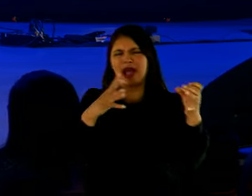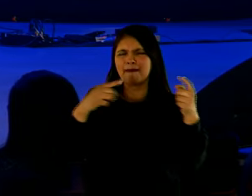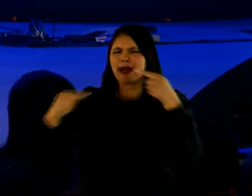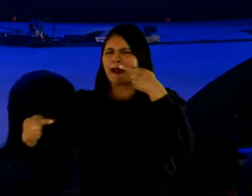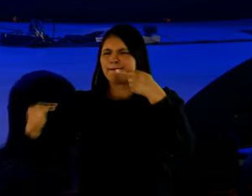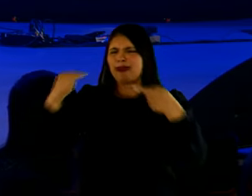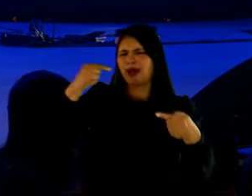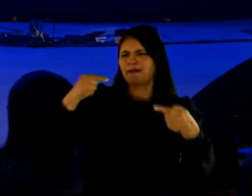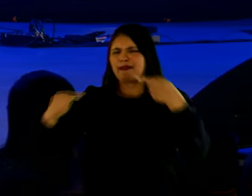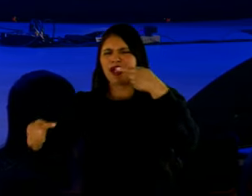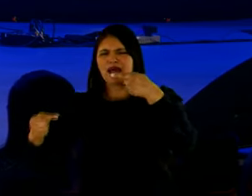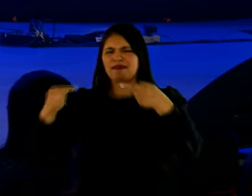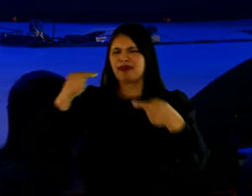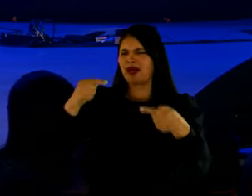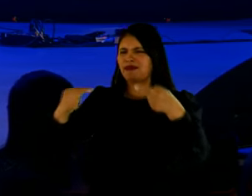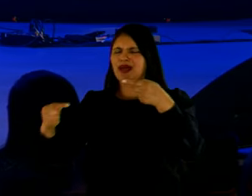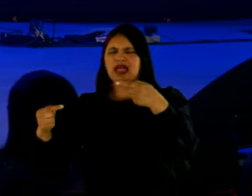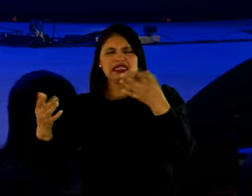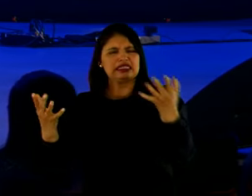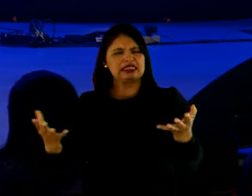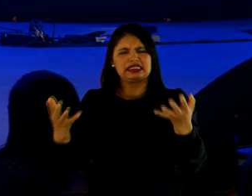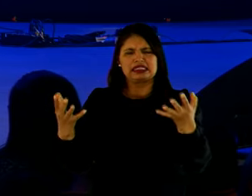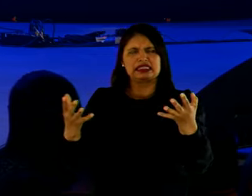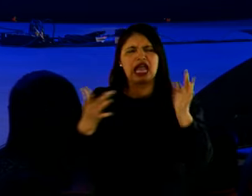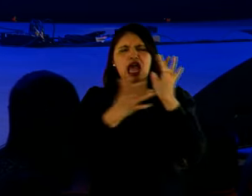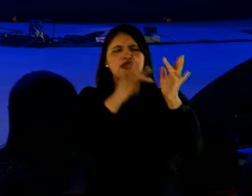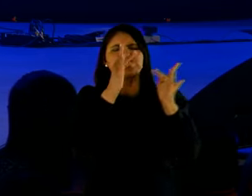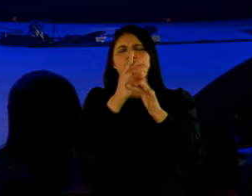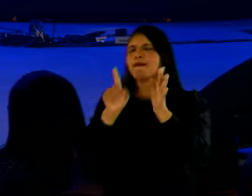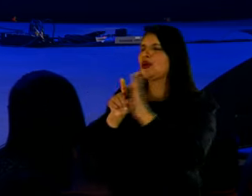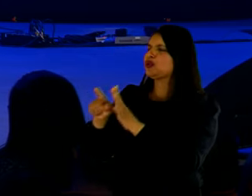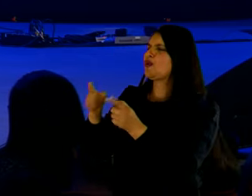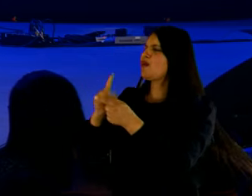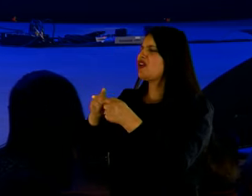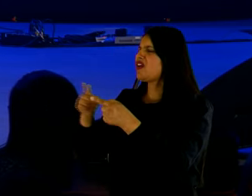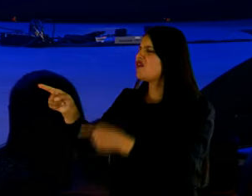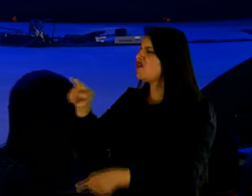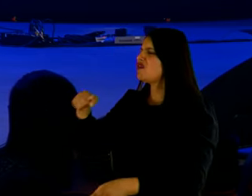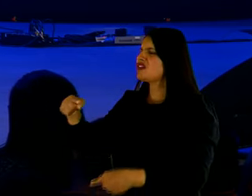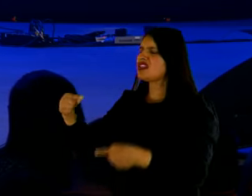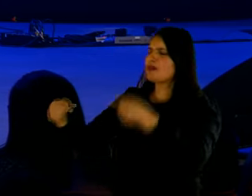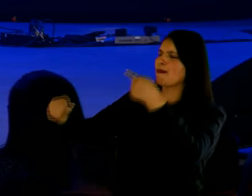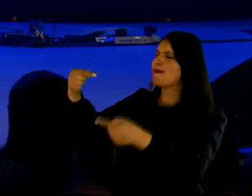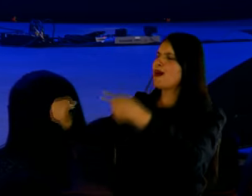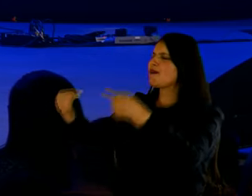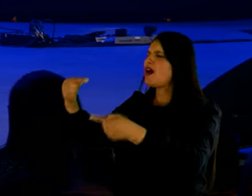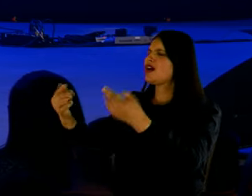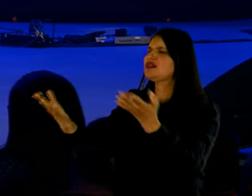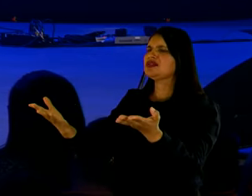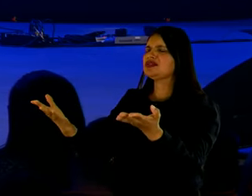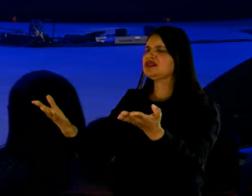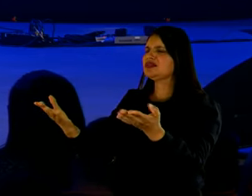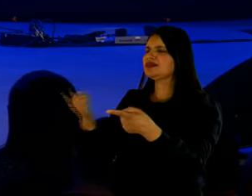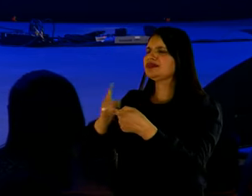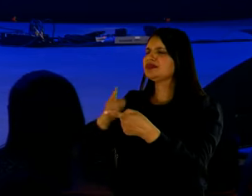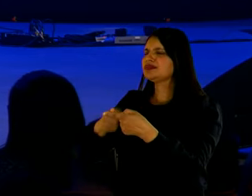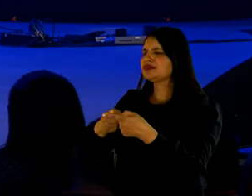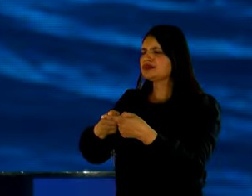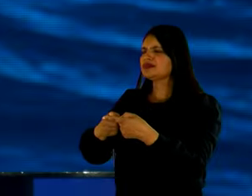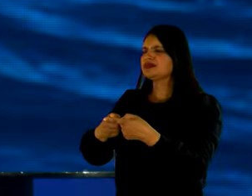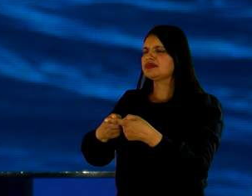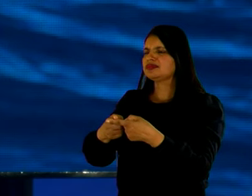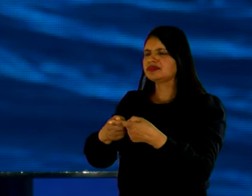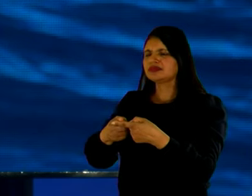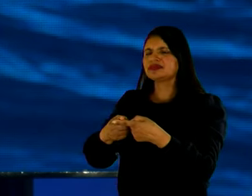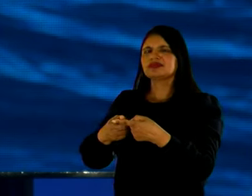discutindo com os meus discípulos? Porque se tem uma coisa que Jesus faz, é defender você que é